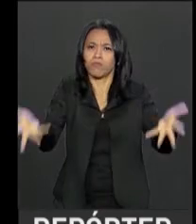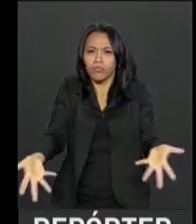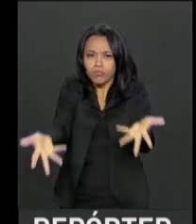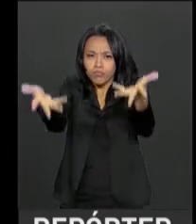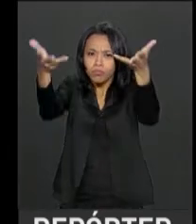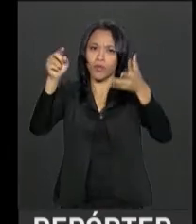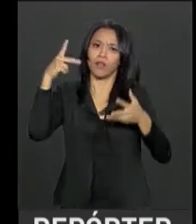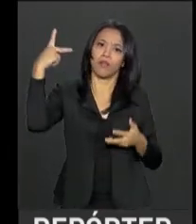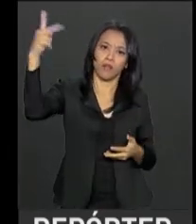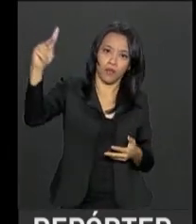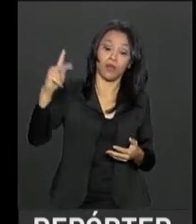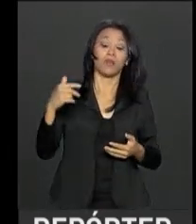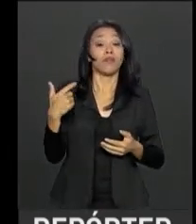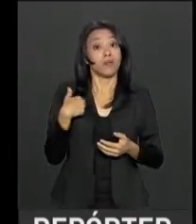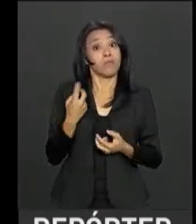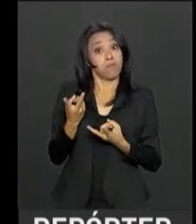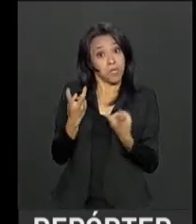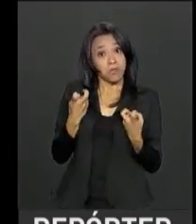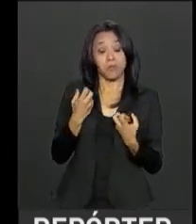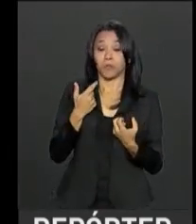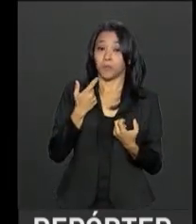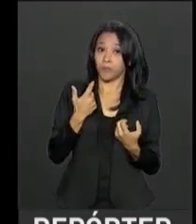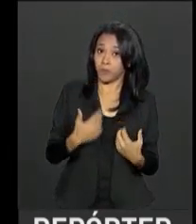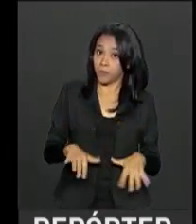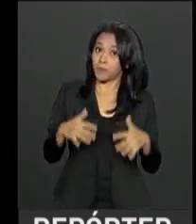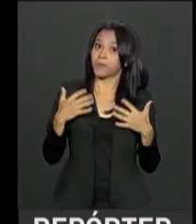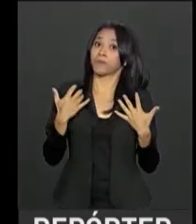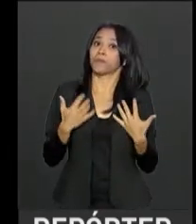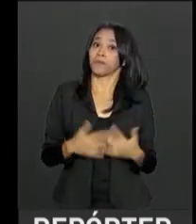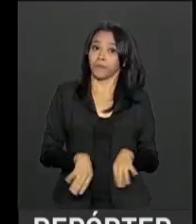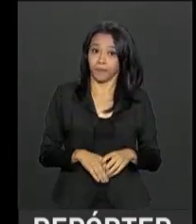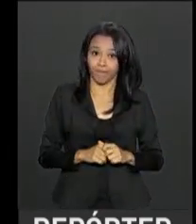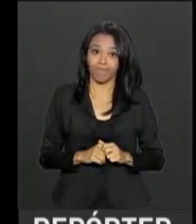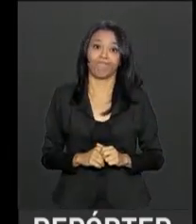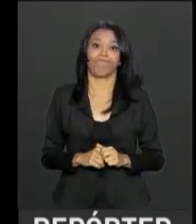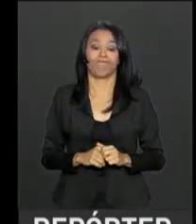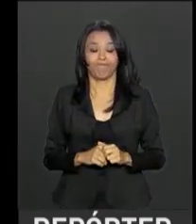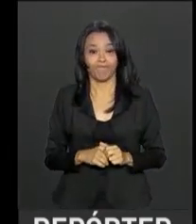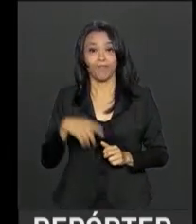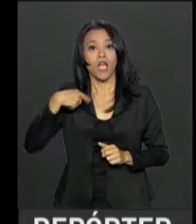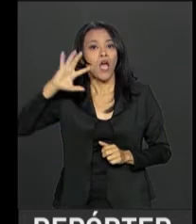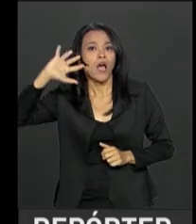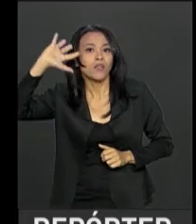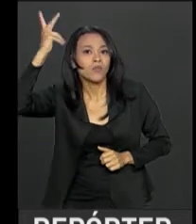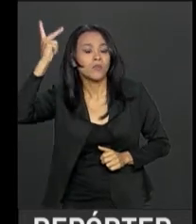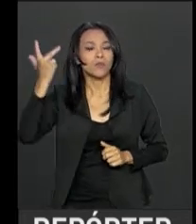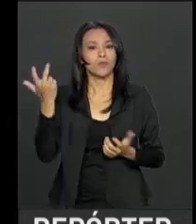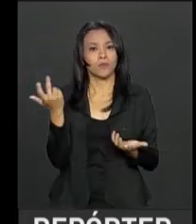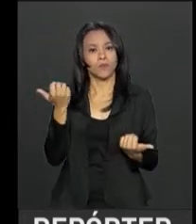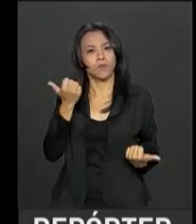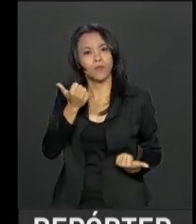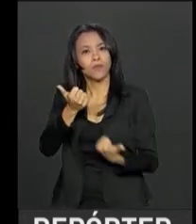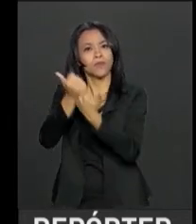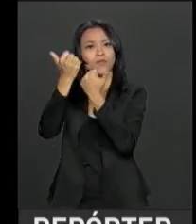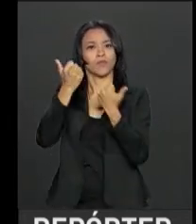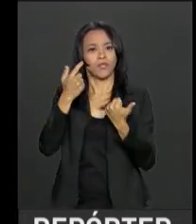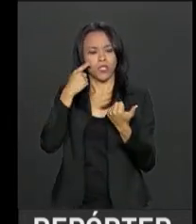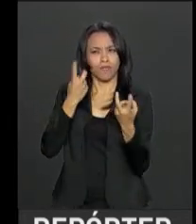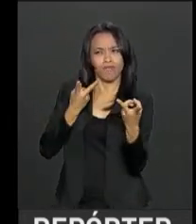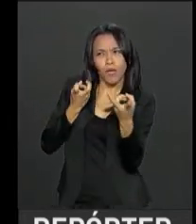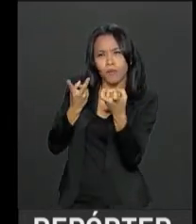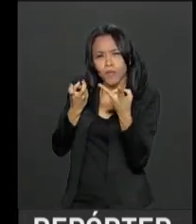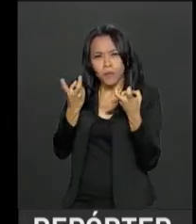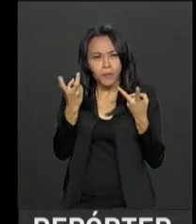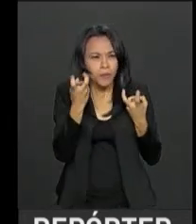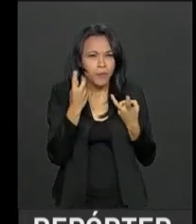trilhar um caminho que não existia modelar soluções a partir de percepções